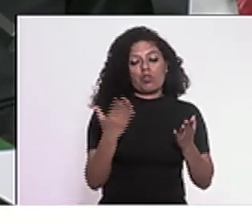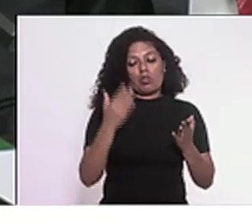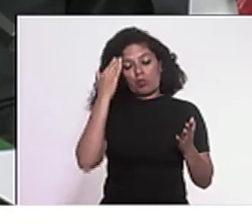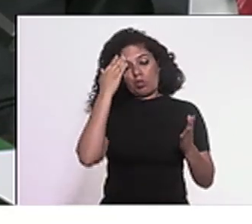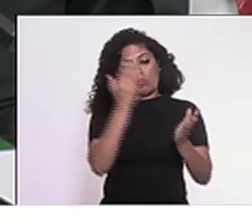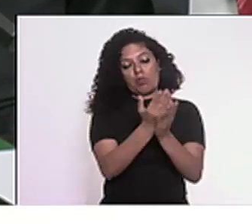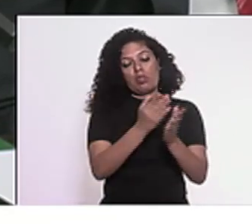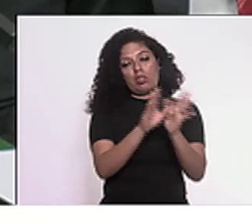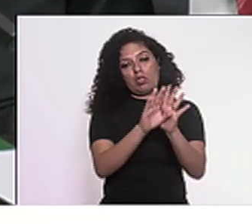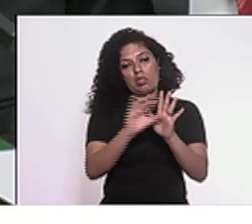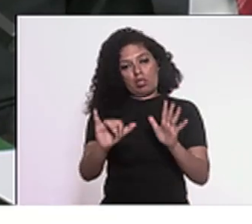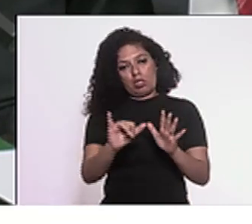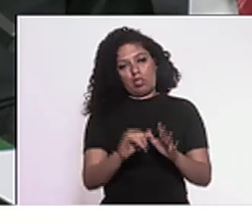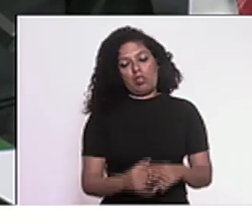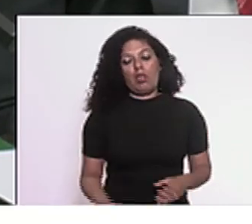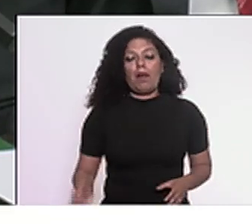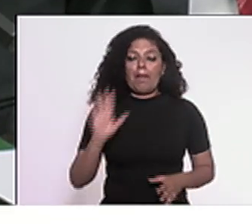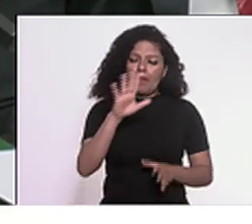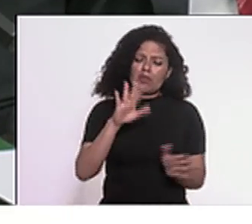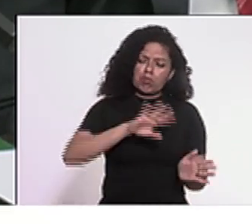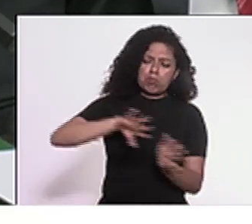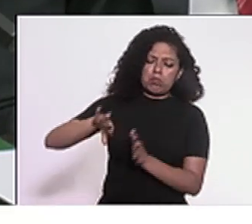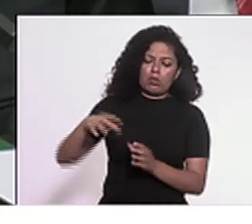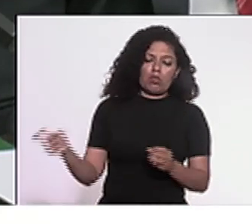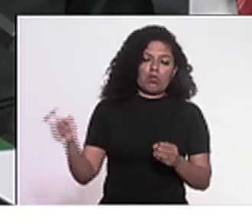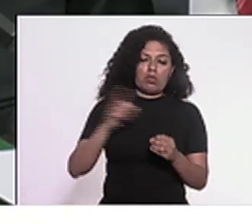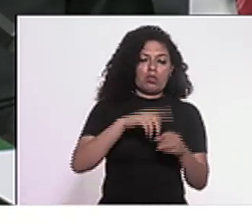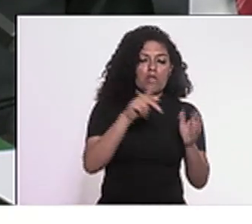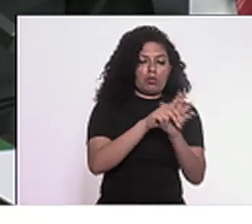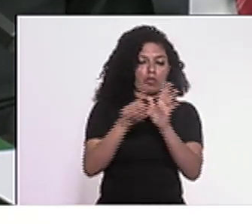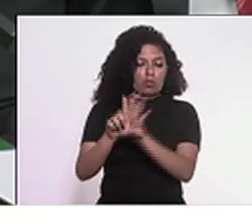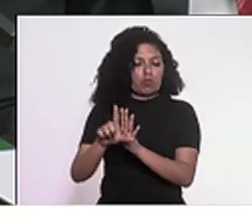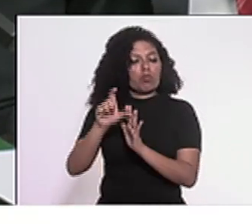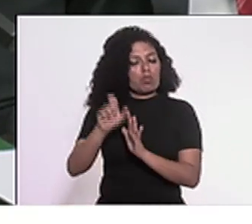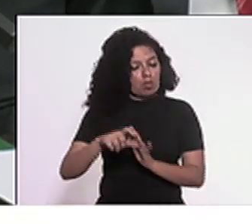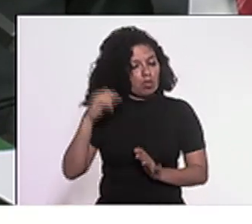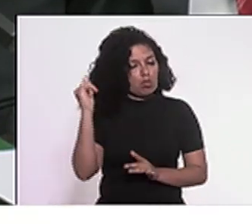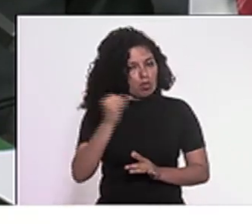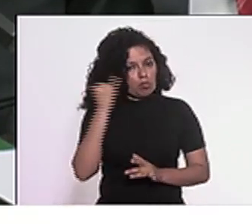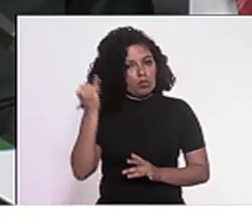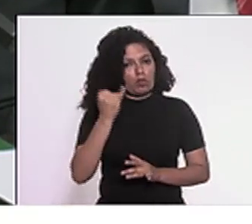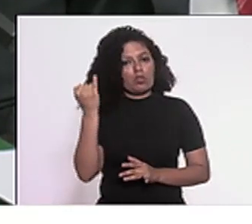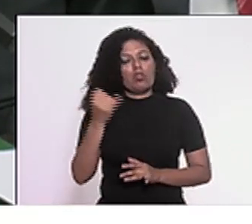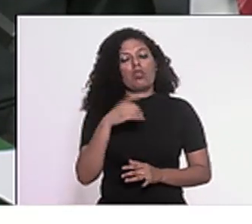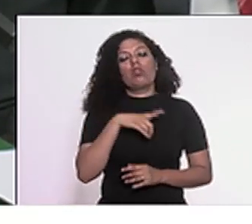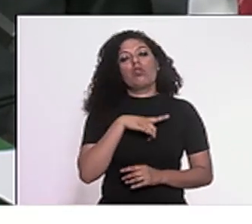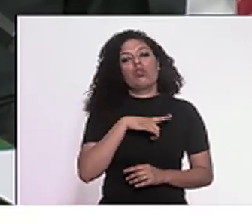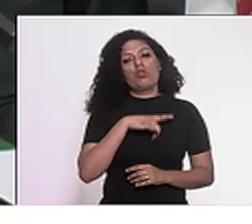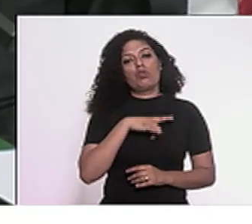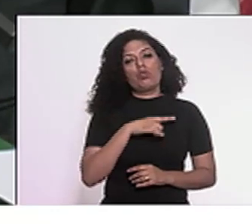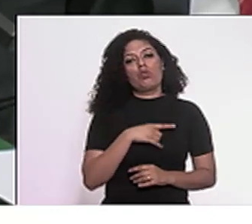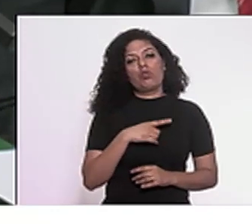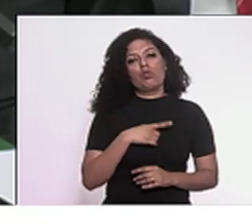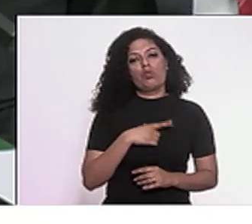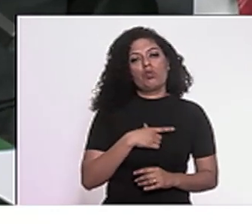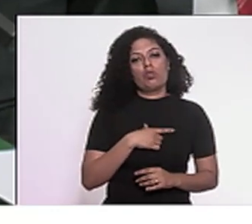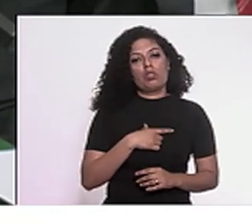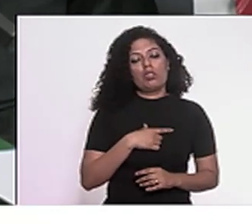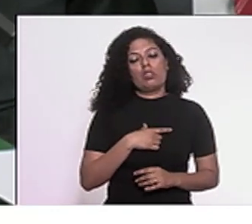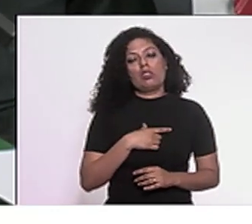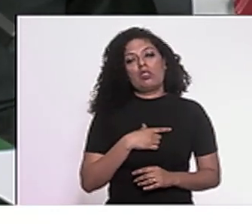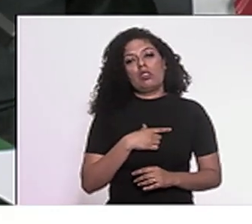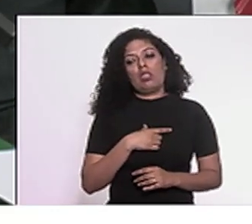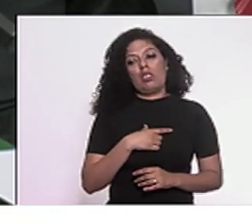né. Voltando ao projeto, né, de suma importância, certo que existem já serviços de